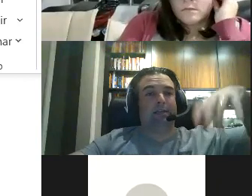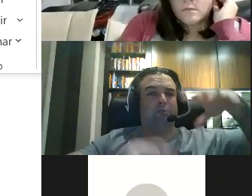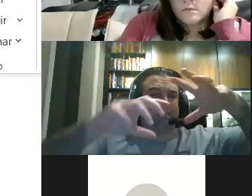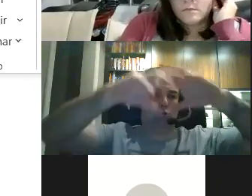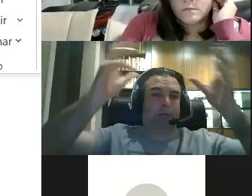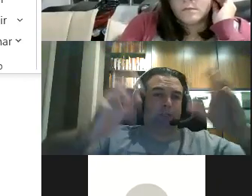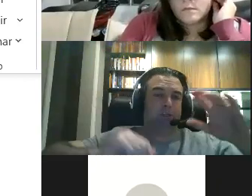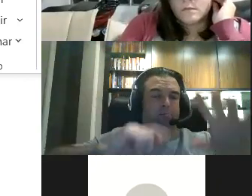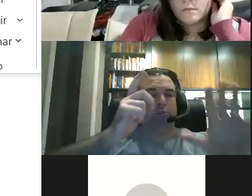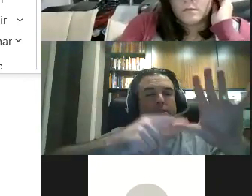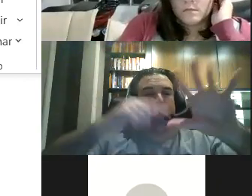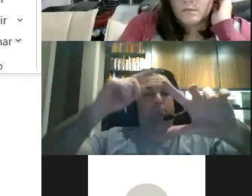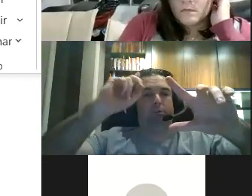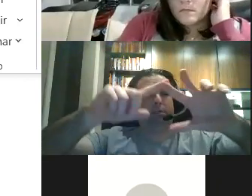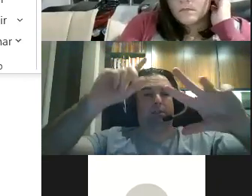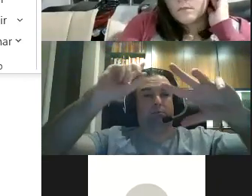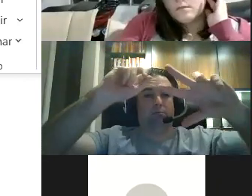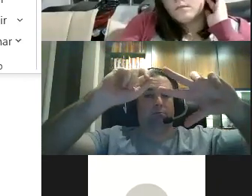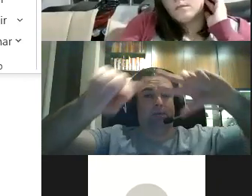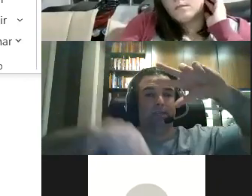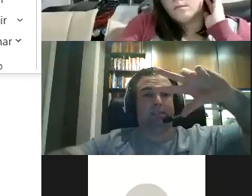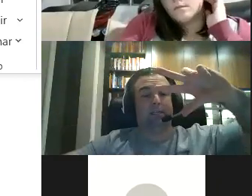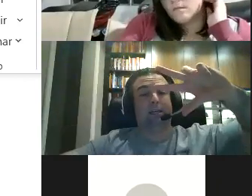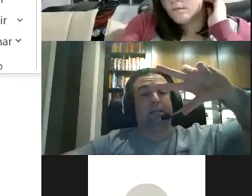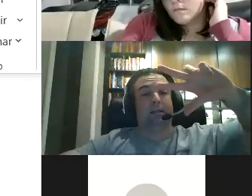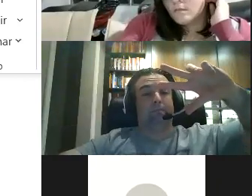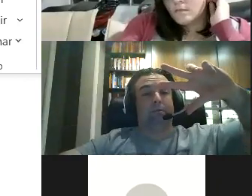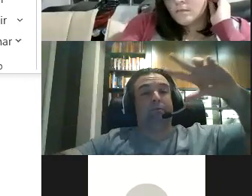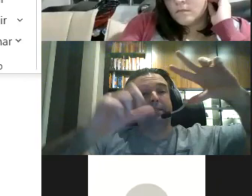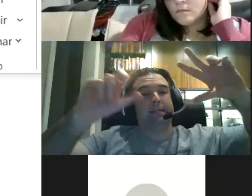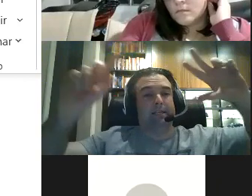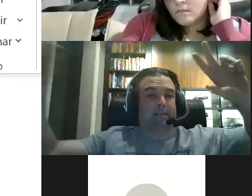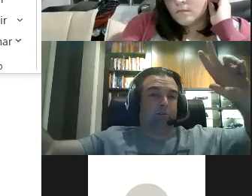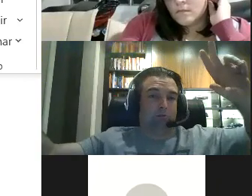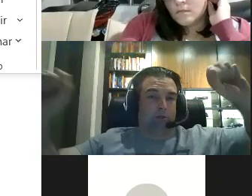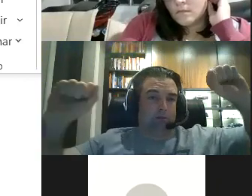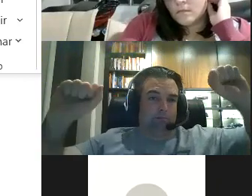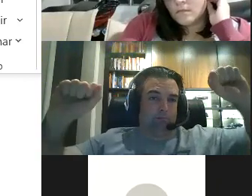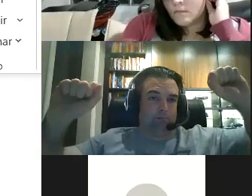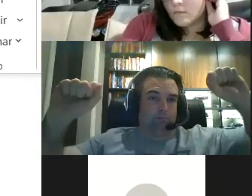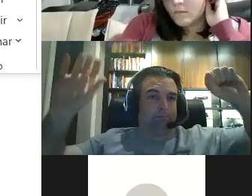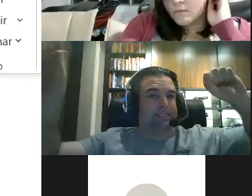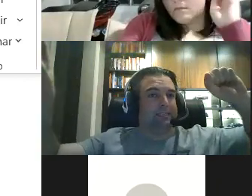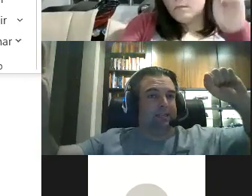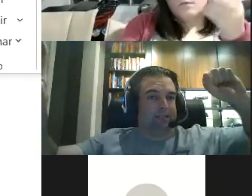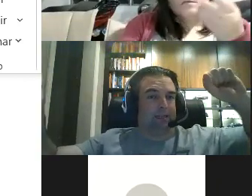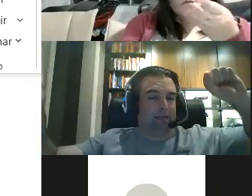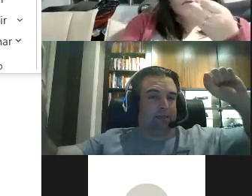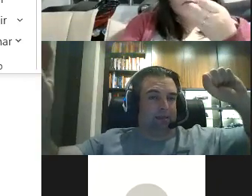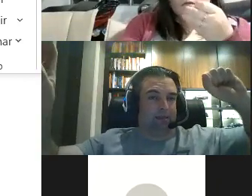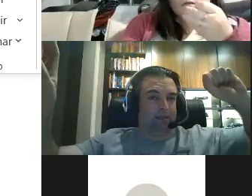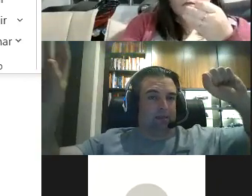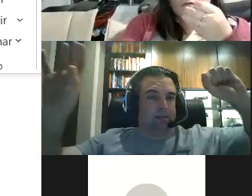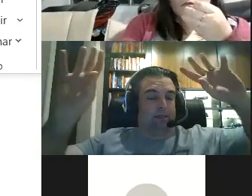ao Estado ente, município, Estado, país, fiscalizar a indústria. Mas eles têm que